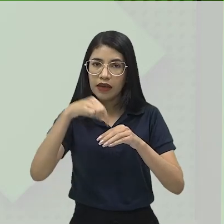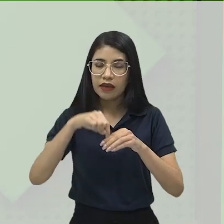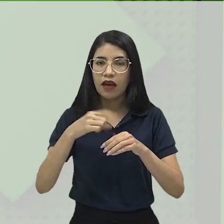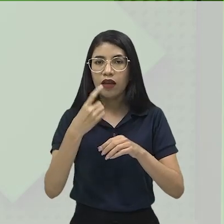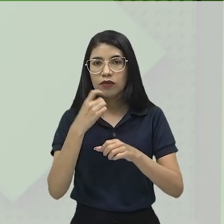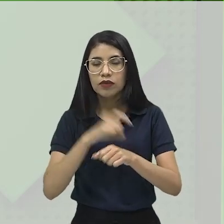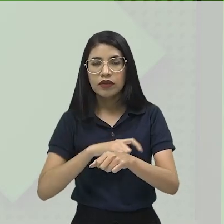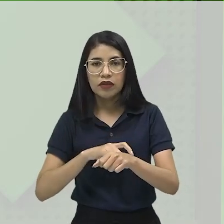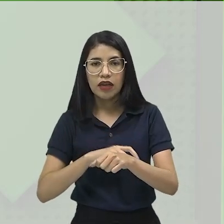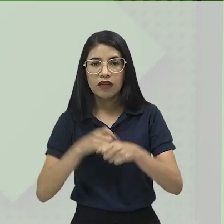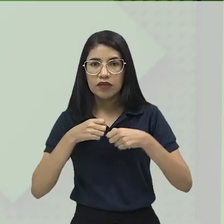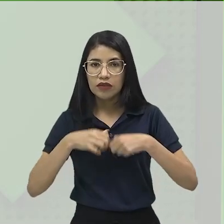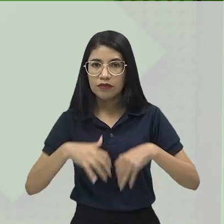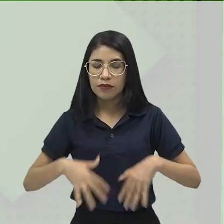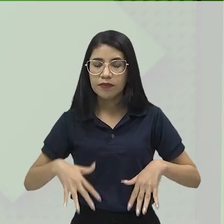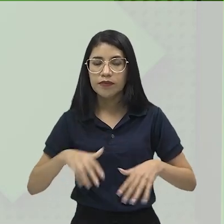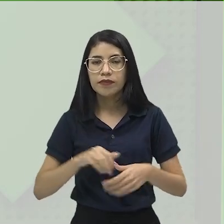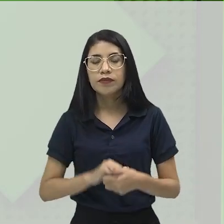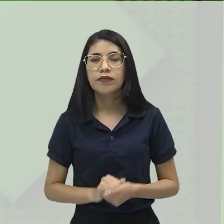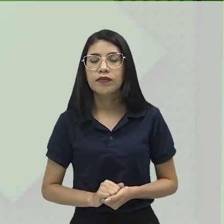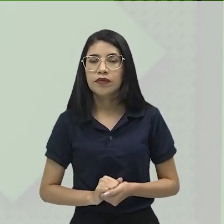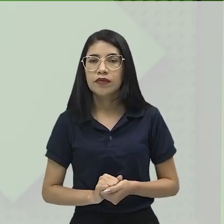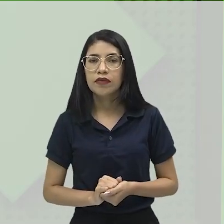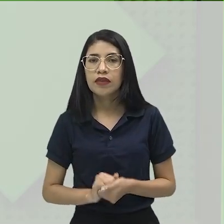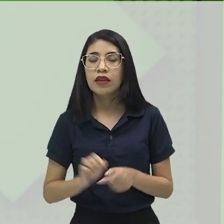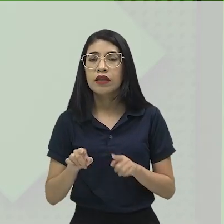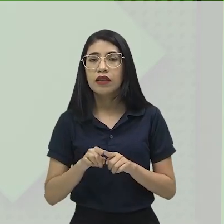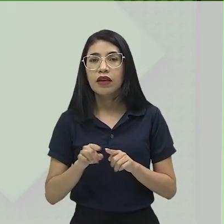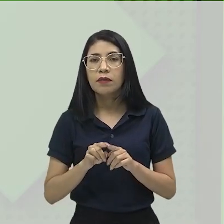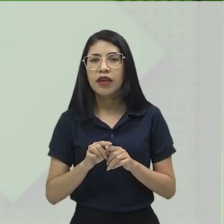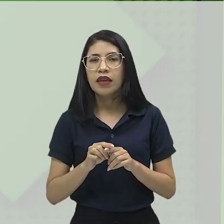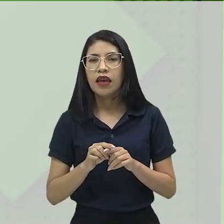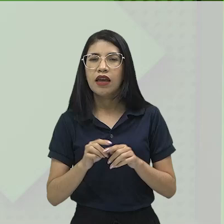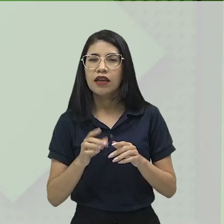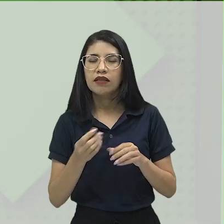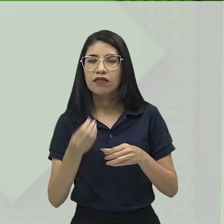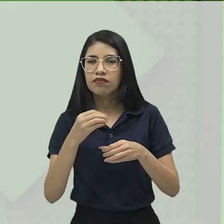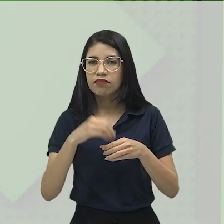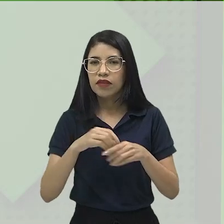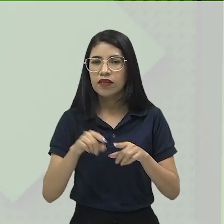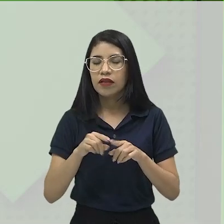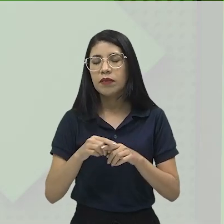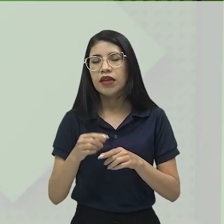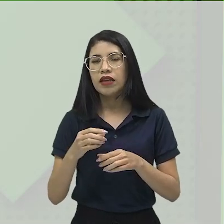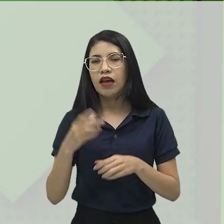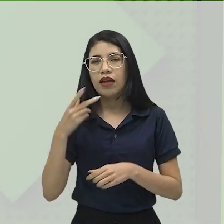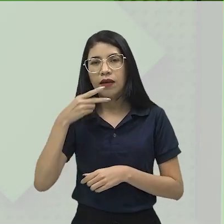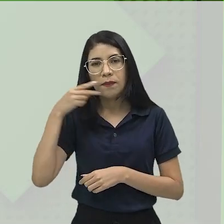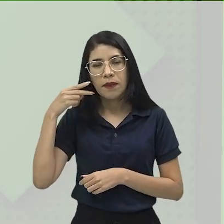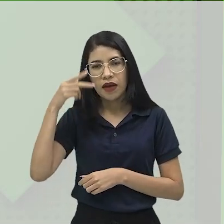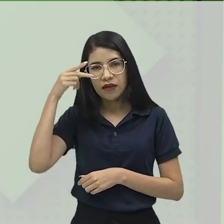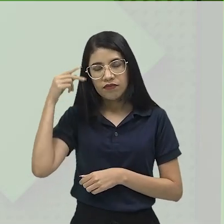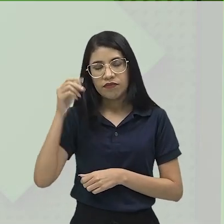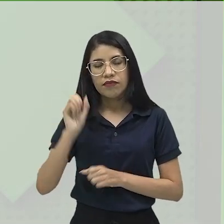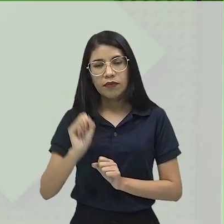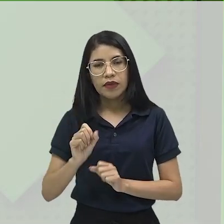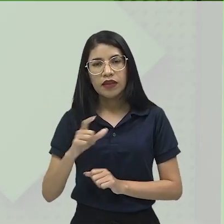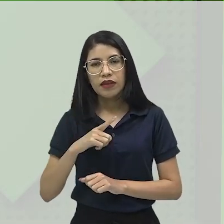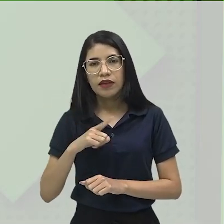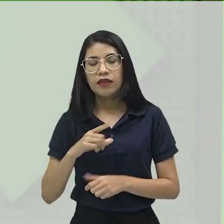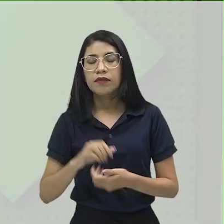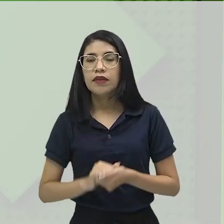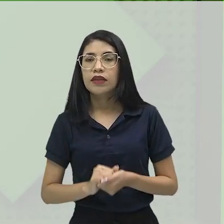também transmitir esse micro-organismo. E através de secreções que podem estar presentes nas roupas íntimas, então por isso a gente não